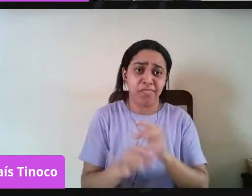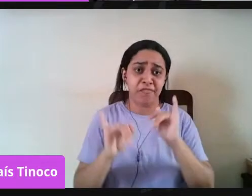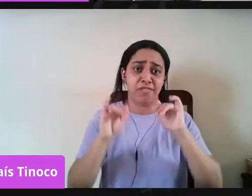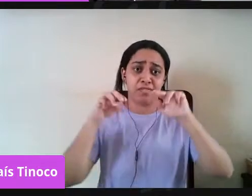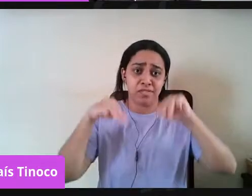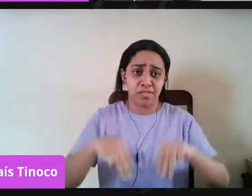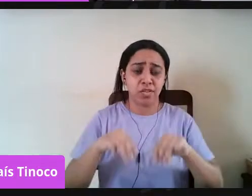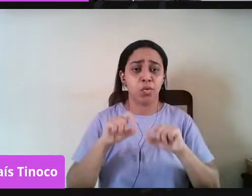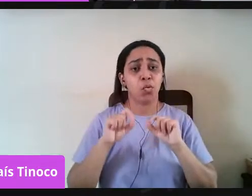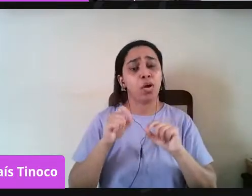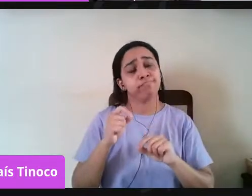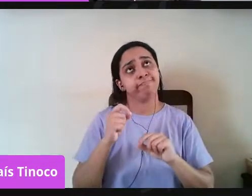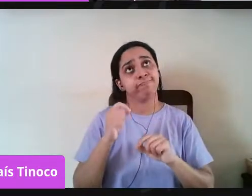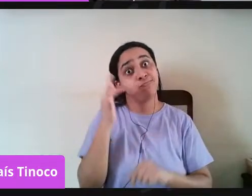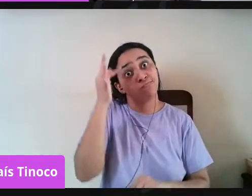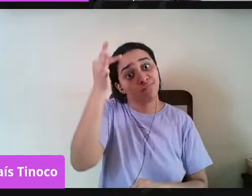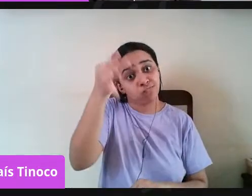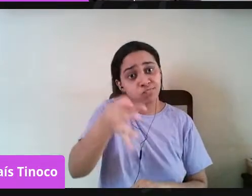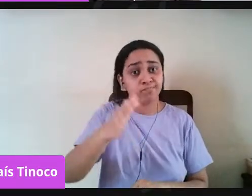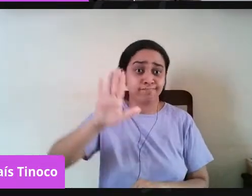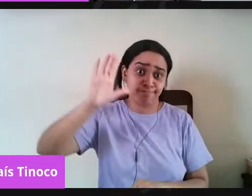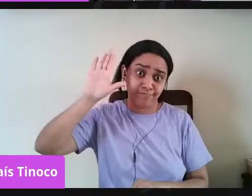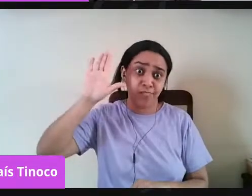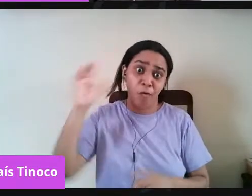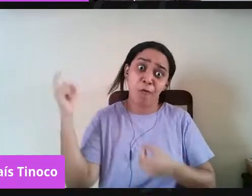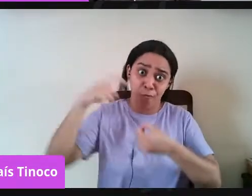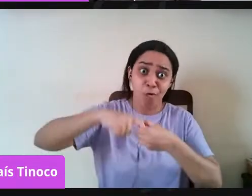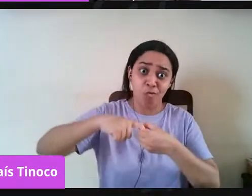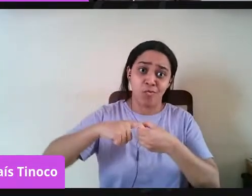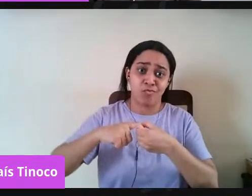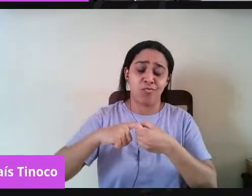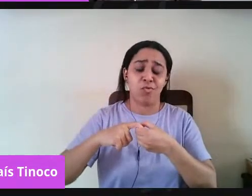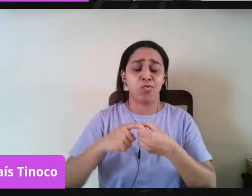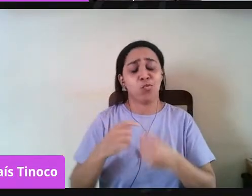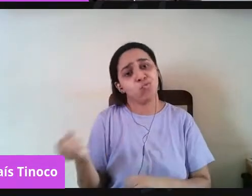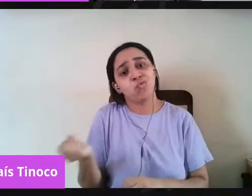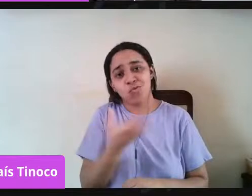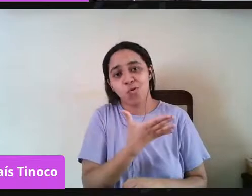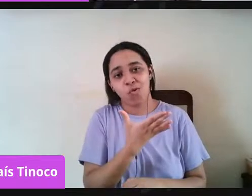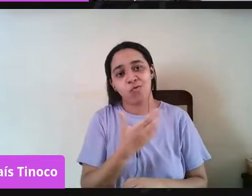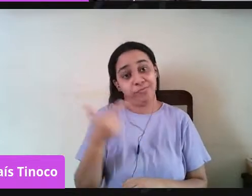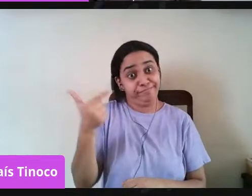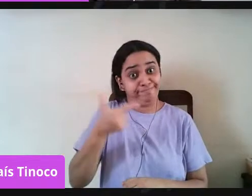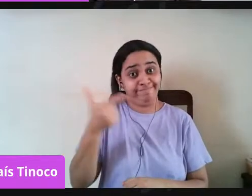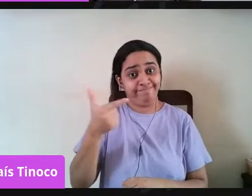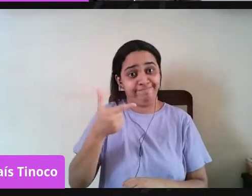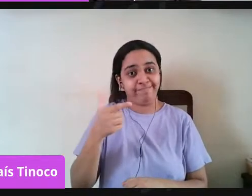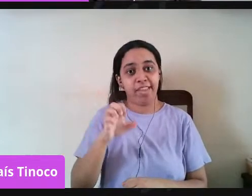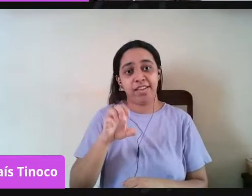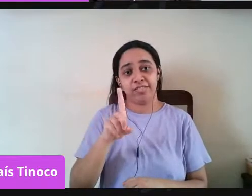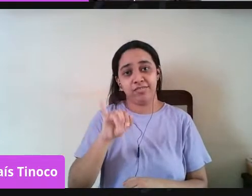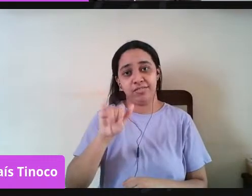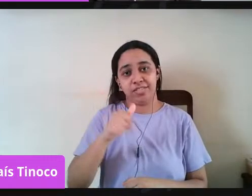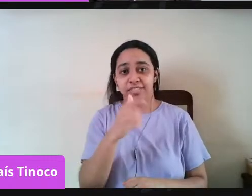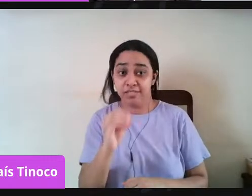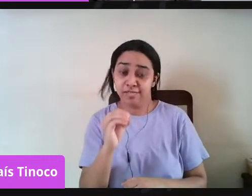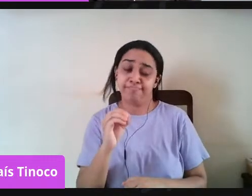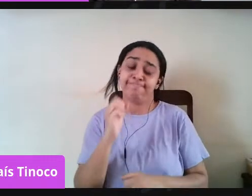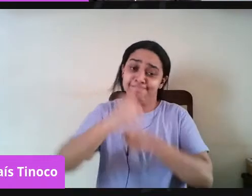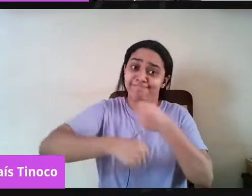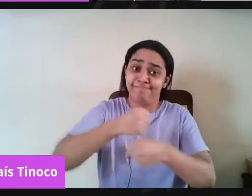com a promessa de que logo estaremos de volta com a segunda edição, nesse ano